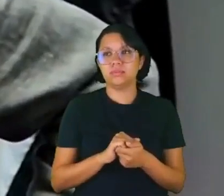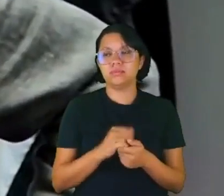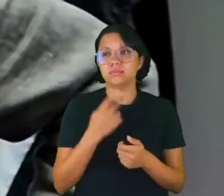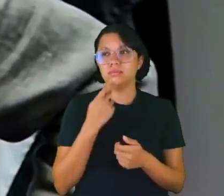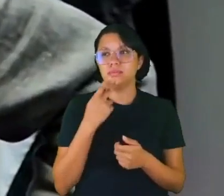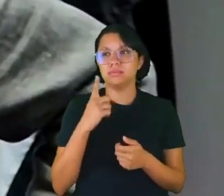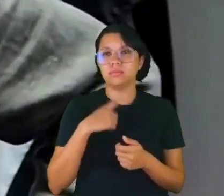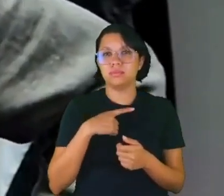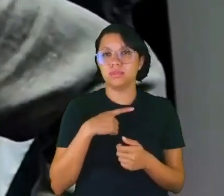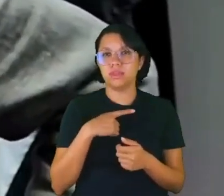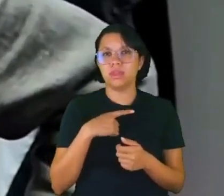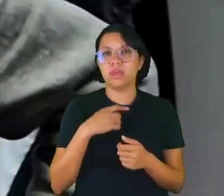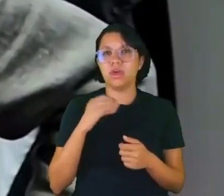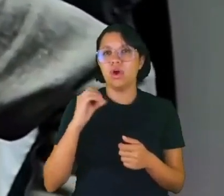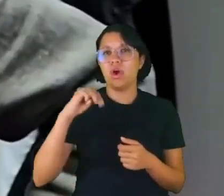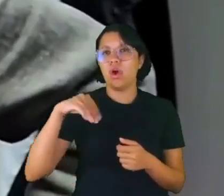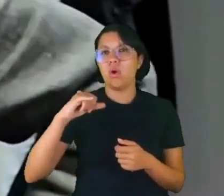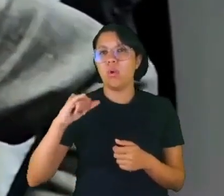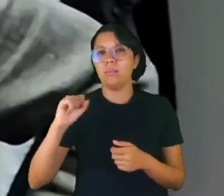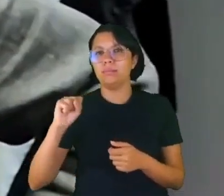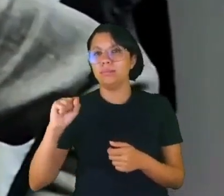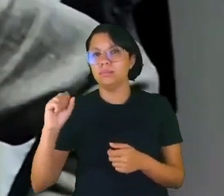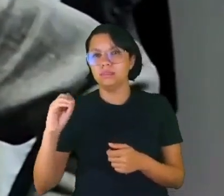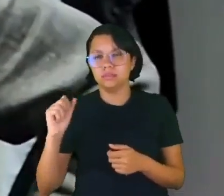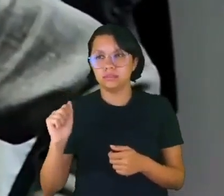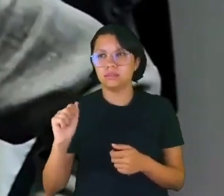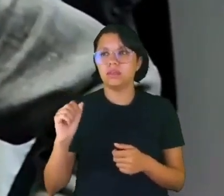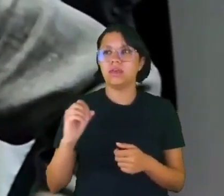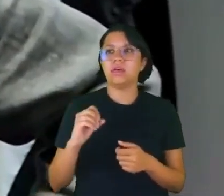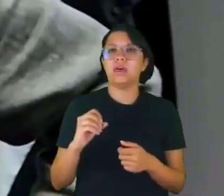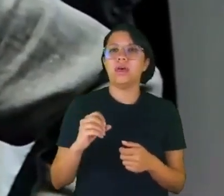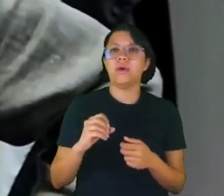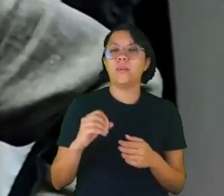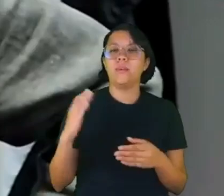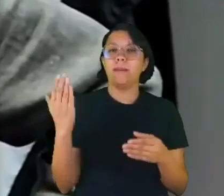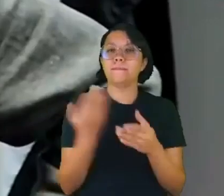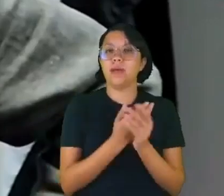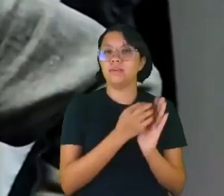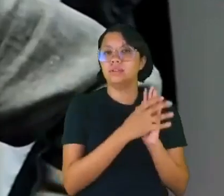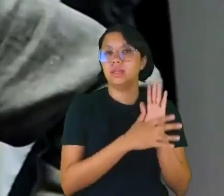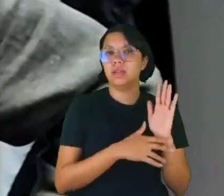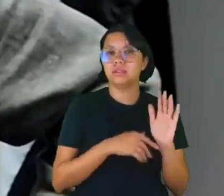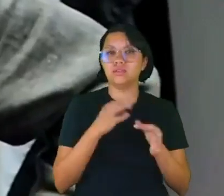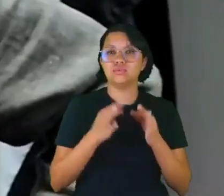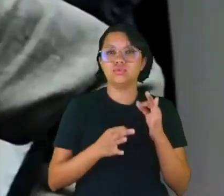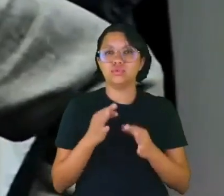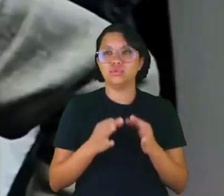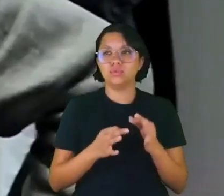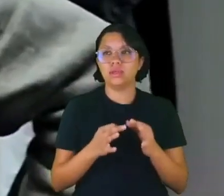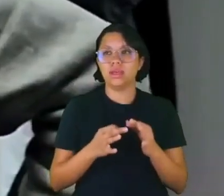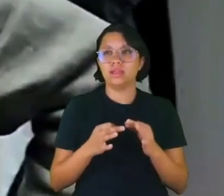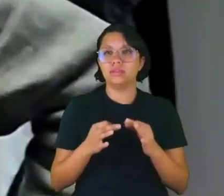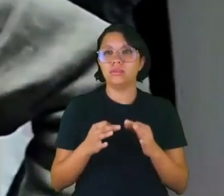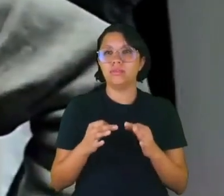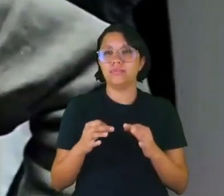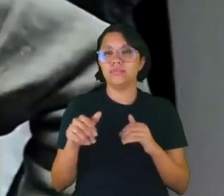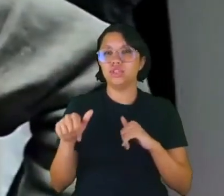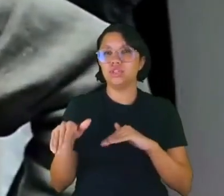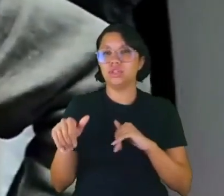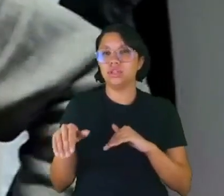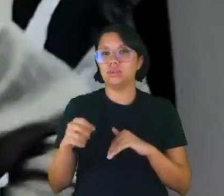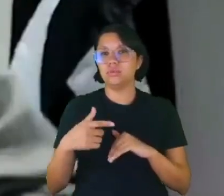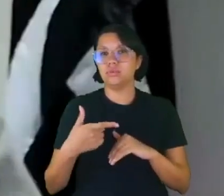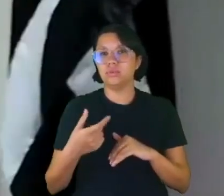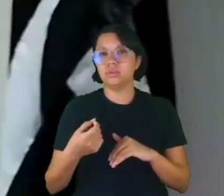dizendo que havia omissão, isso é aquela coisa. E o embargo da declaração foi julgado em setembro de